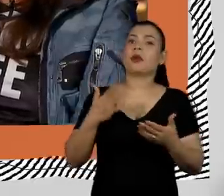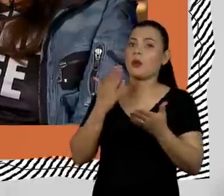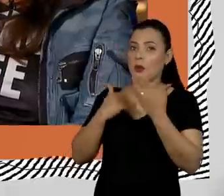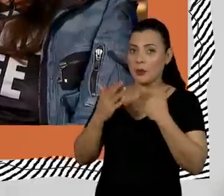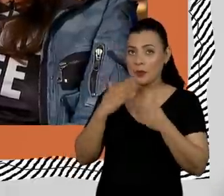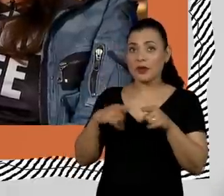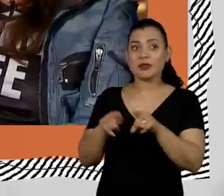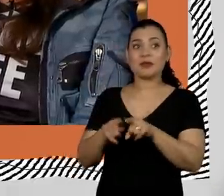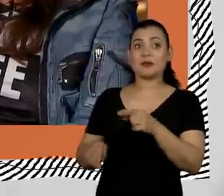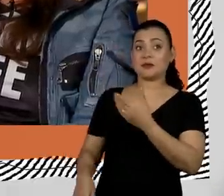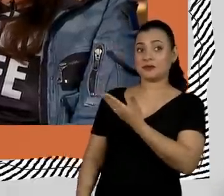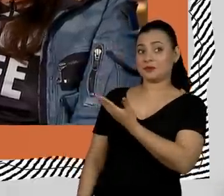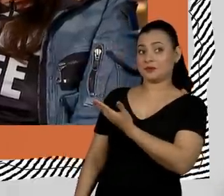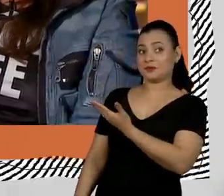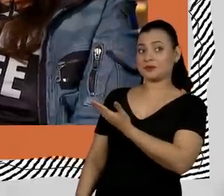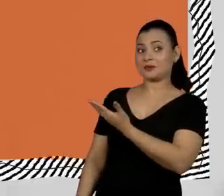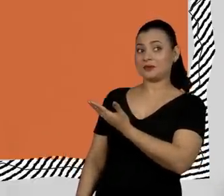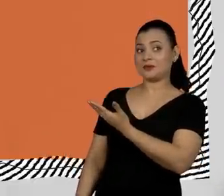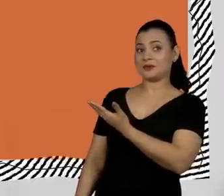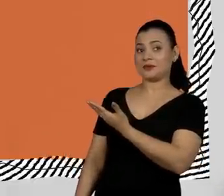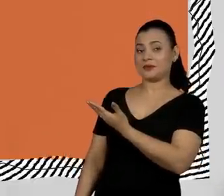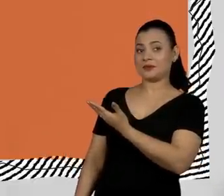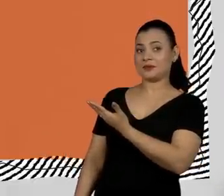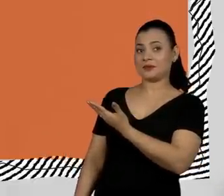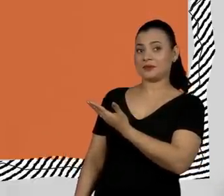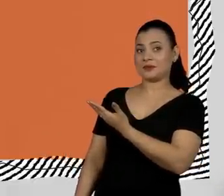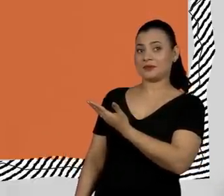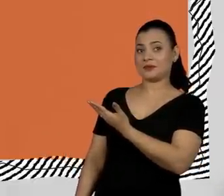de nada léps que é maravilhoso